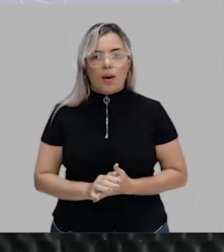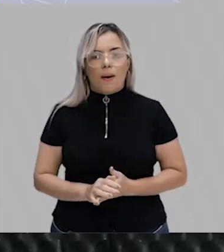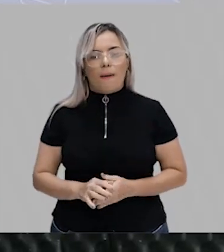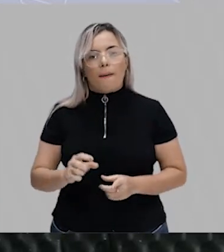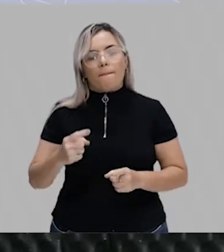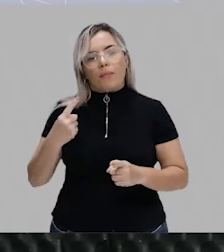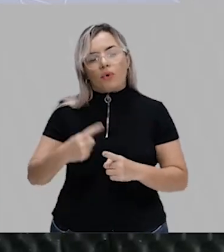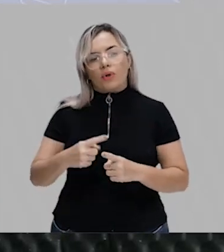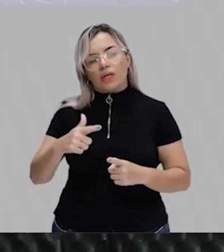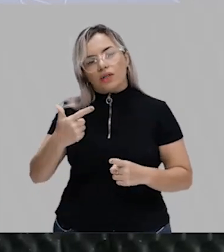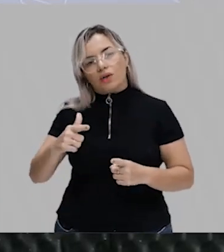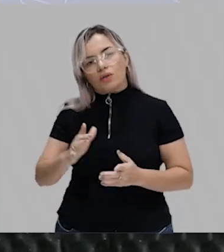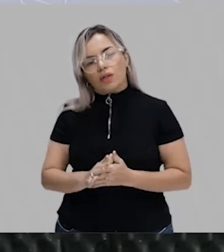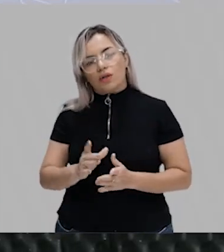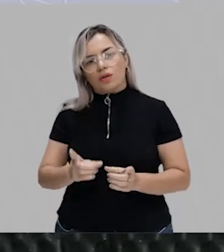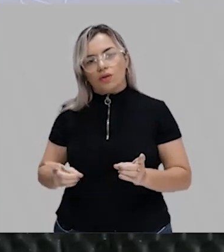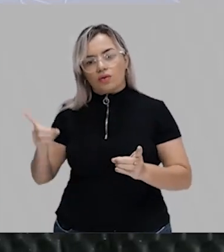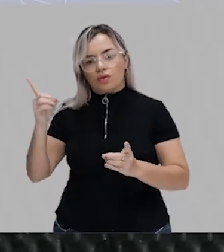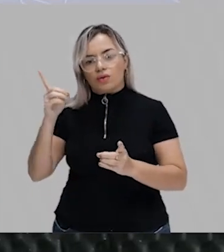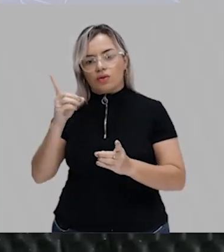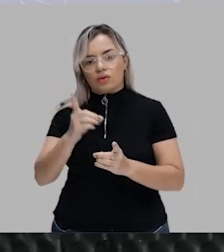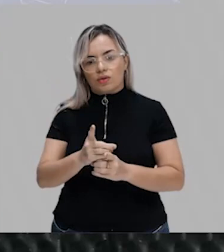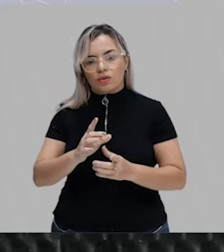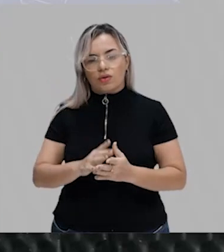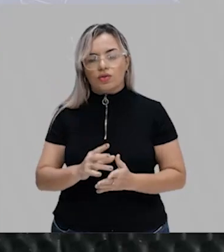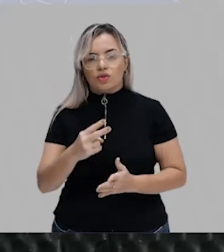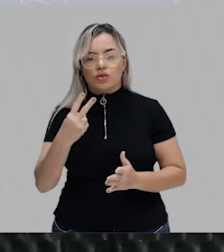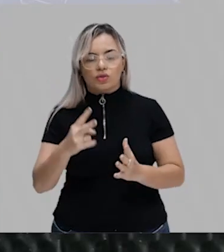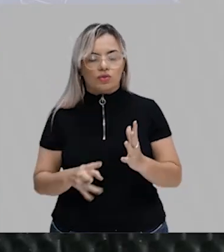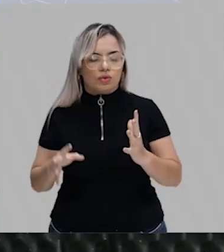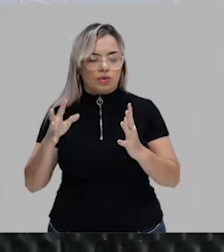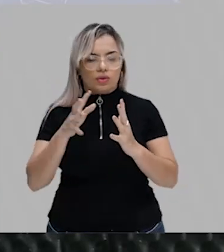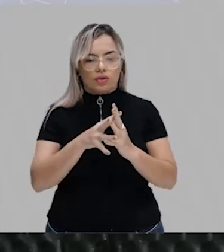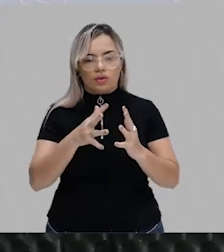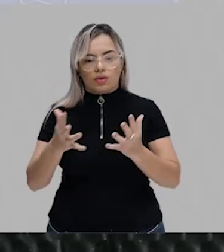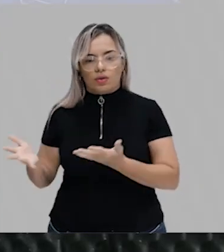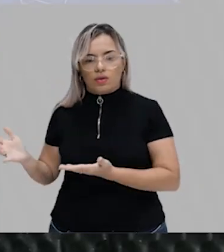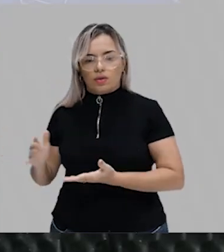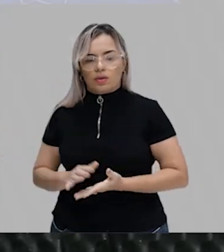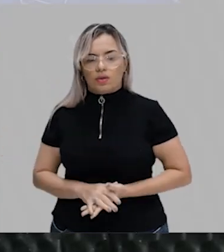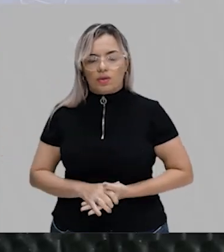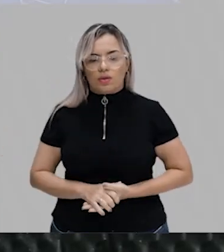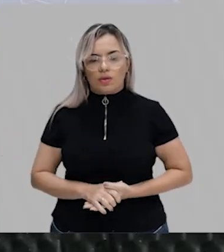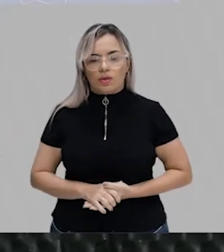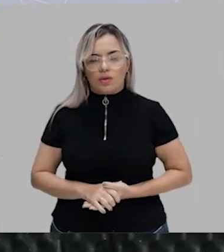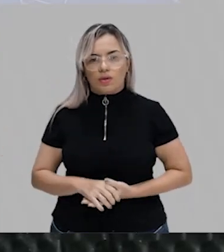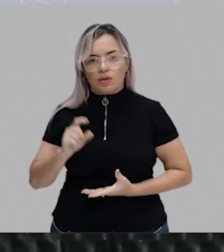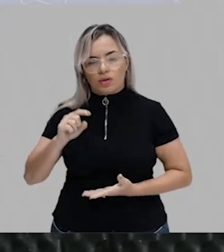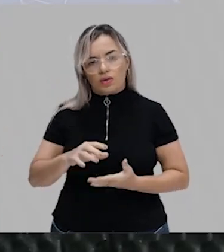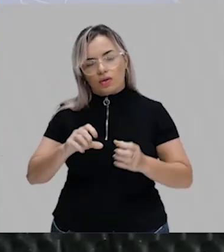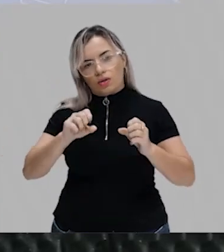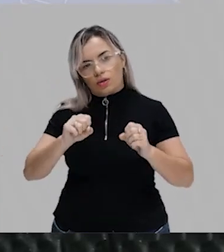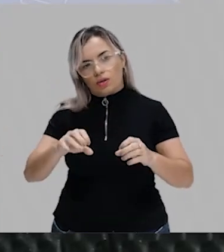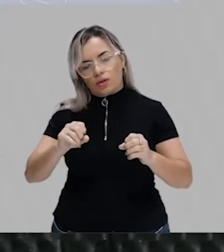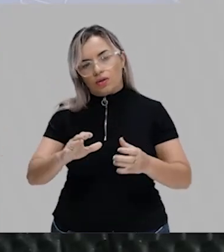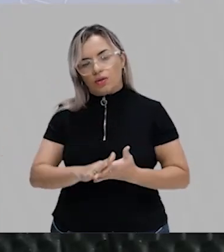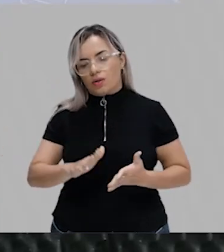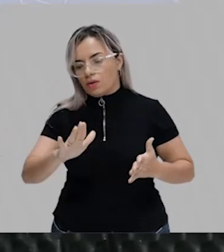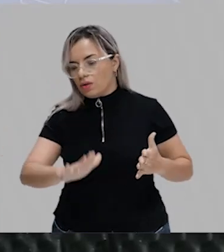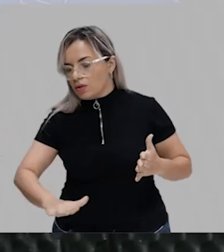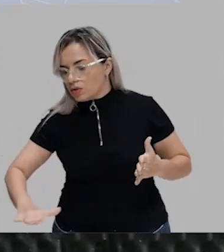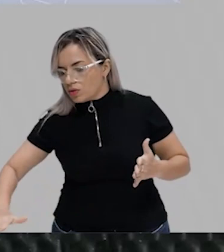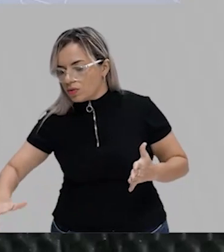maestra é aquela professora do ensino infantil, tá? Então, maestra é professora em espanhol do